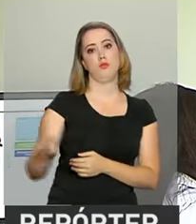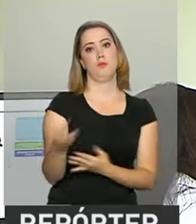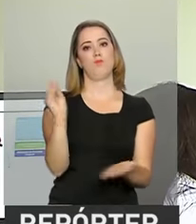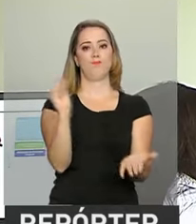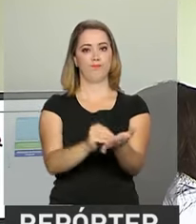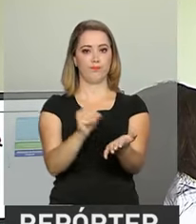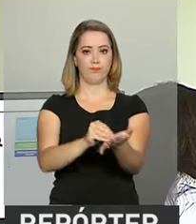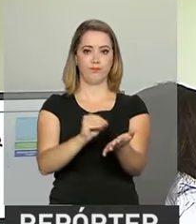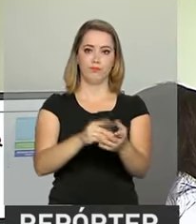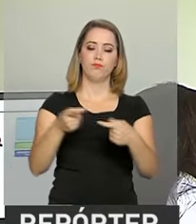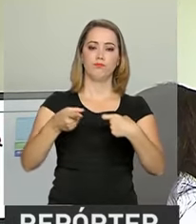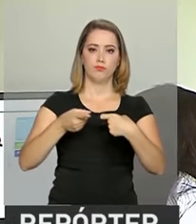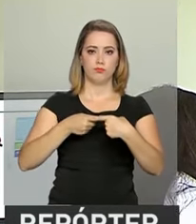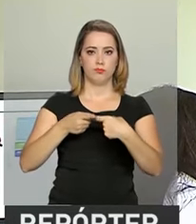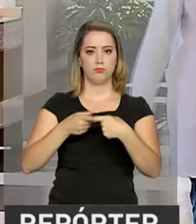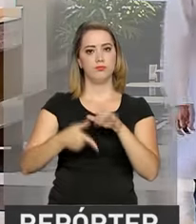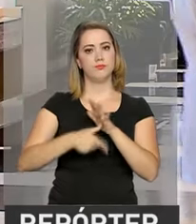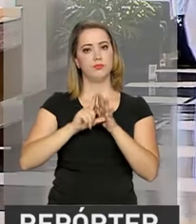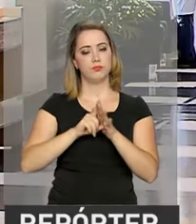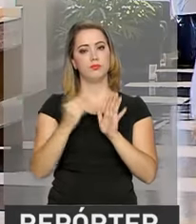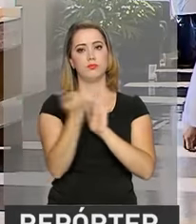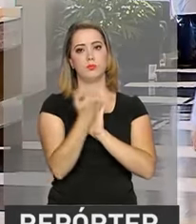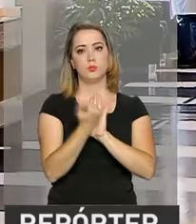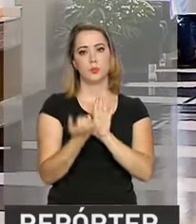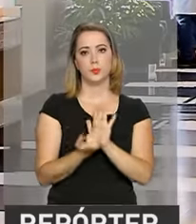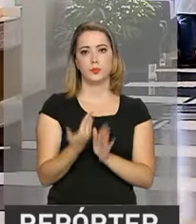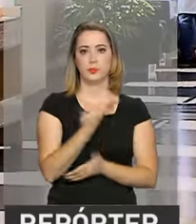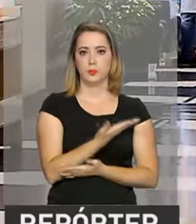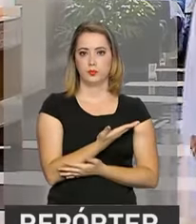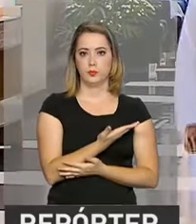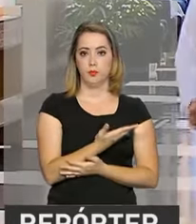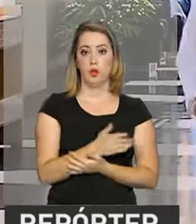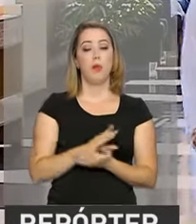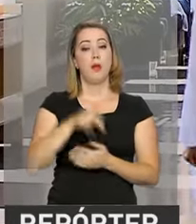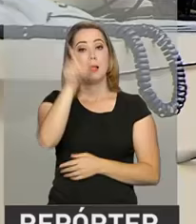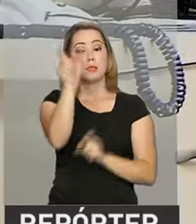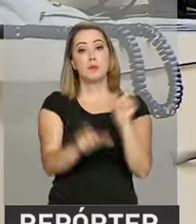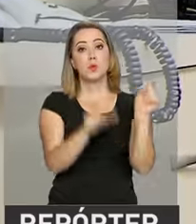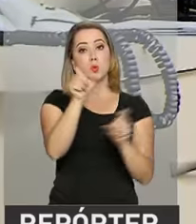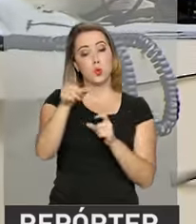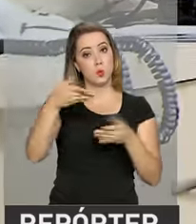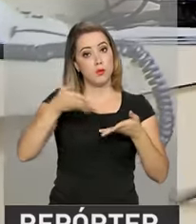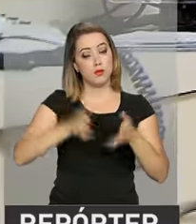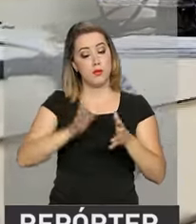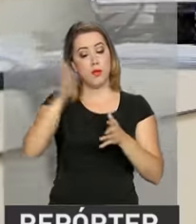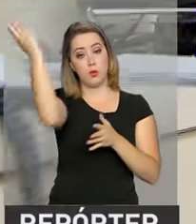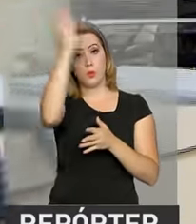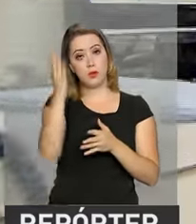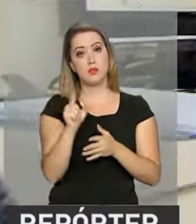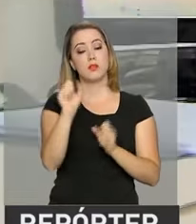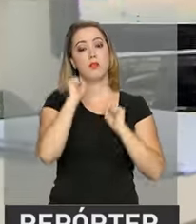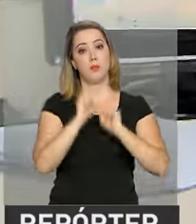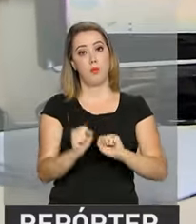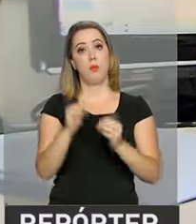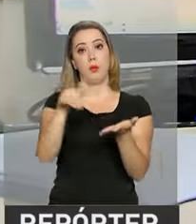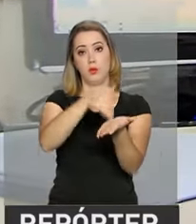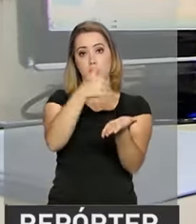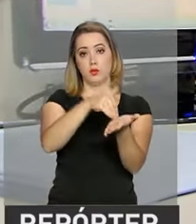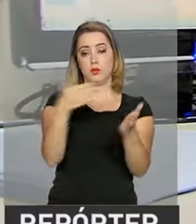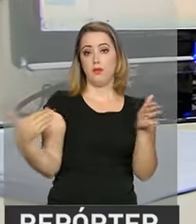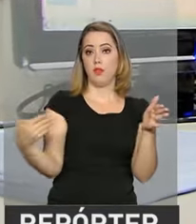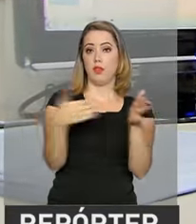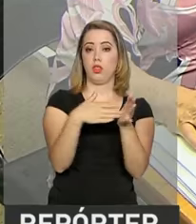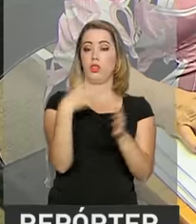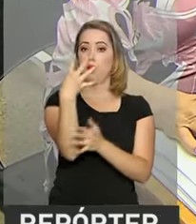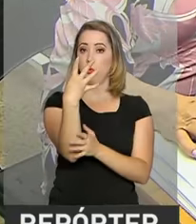atendimento antes do programa brasileiros interessados em participar do Mais Médicos podem se inscrever até 4 de